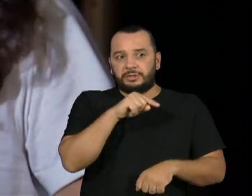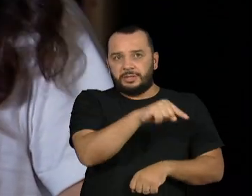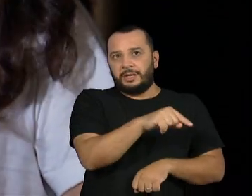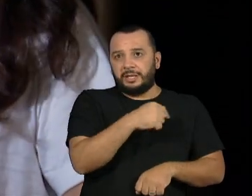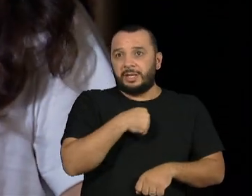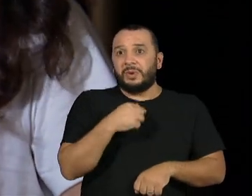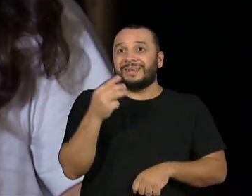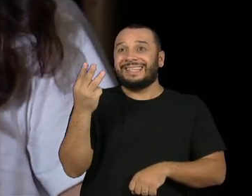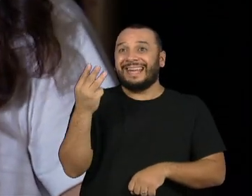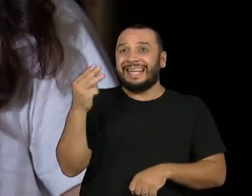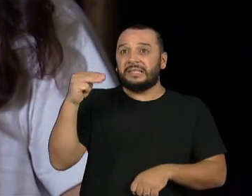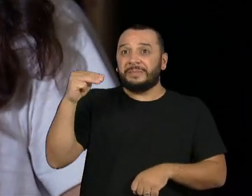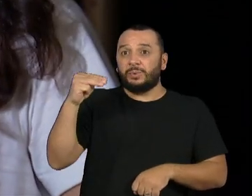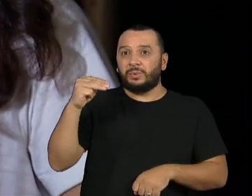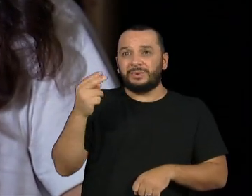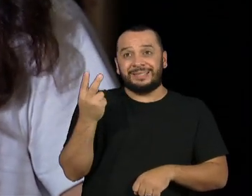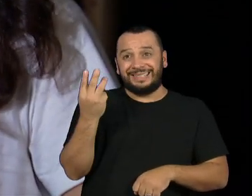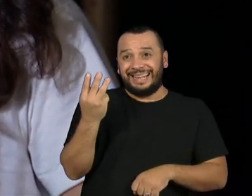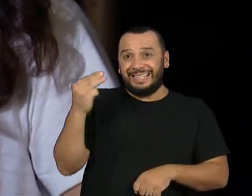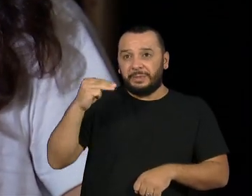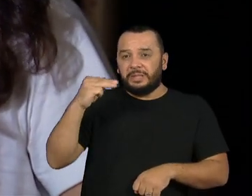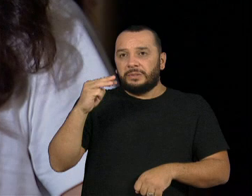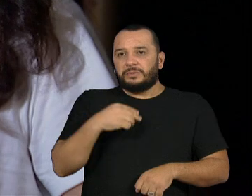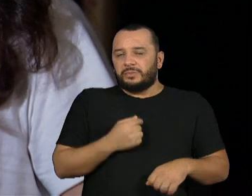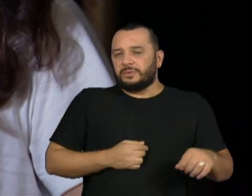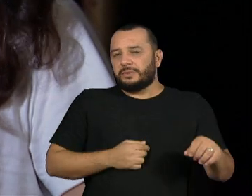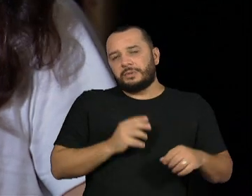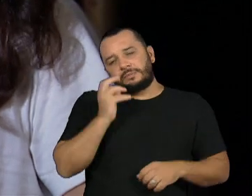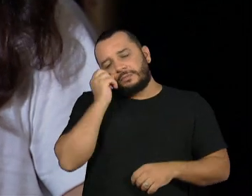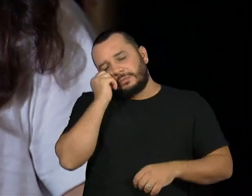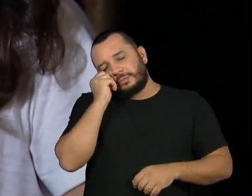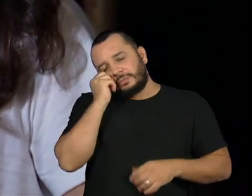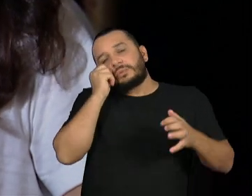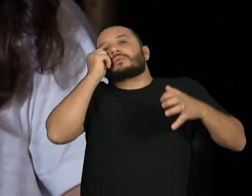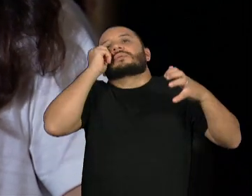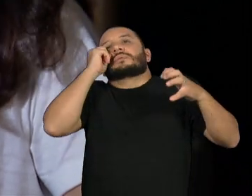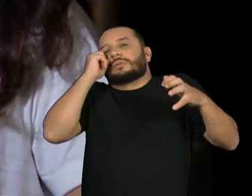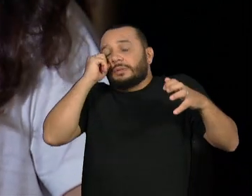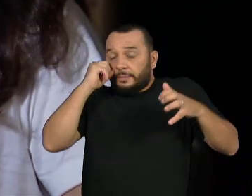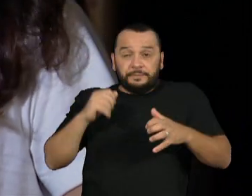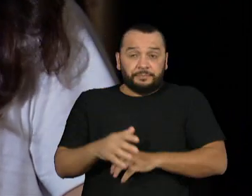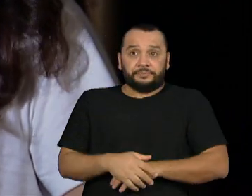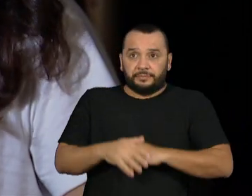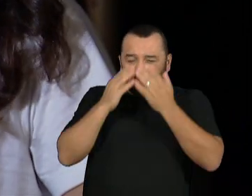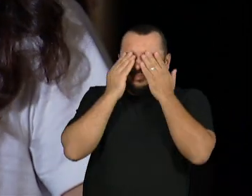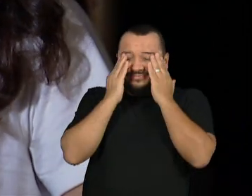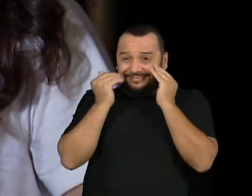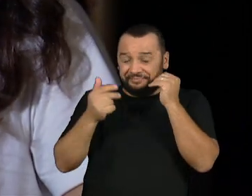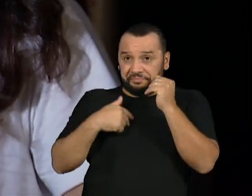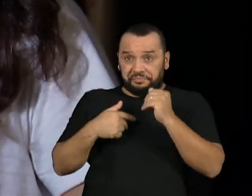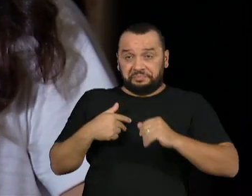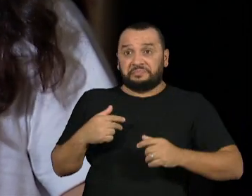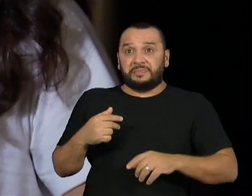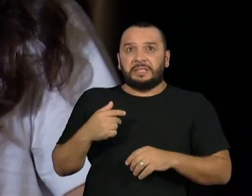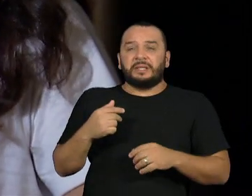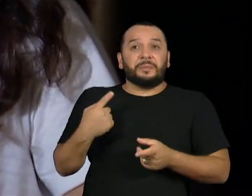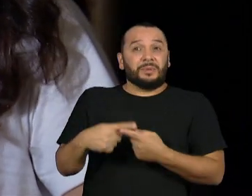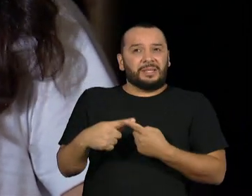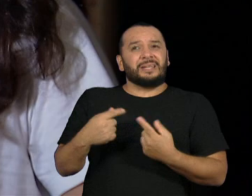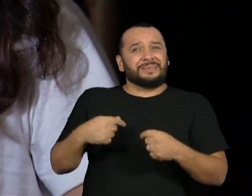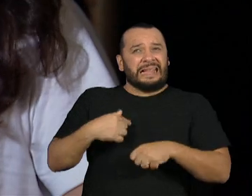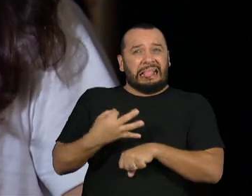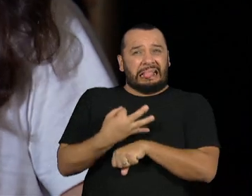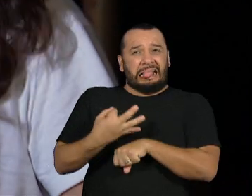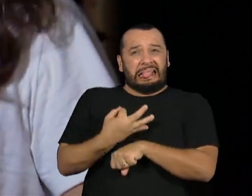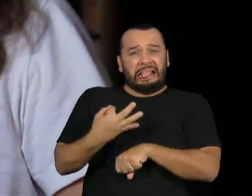3 minutos e meio. Aí eu dormia 3,5, acordava. E eu tinha que dormir, não tinha escolha, senão não dormir, porque se eu acumulasse o